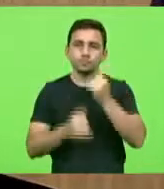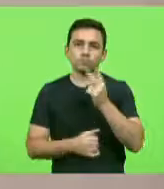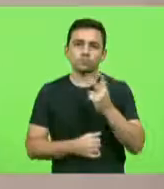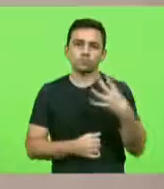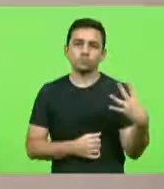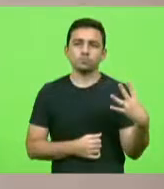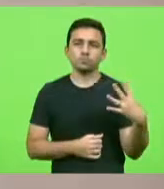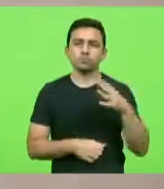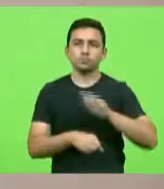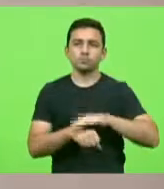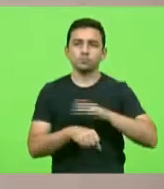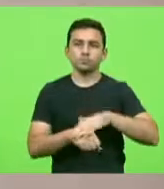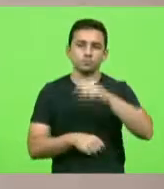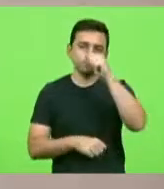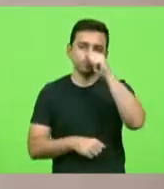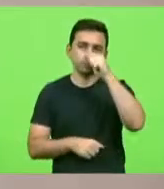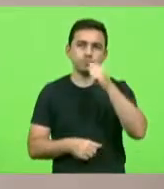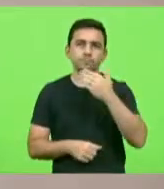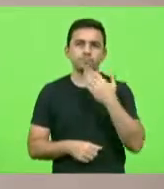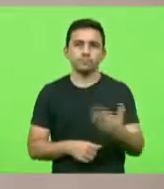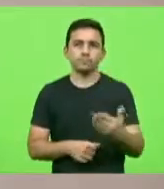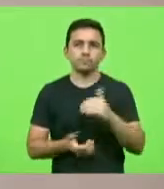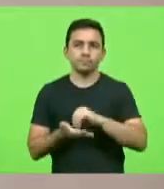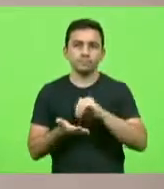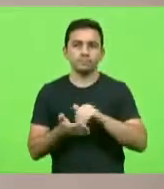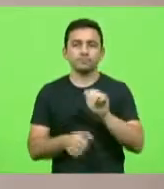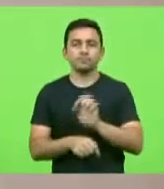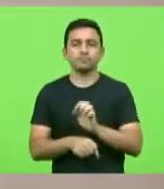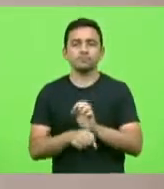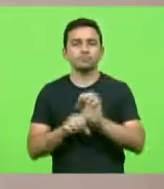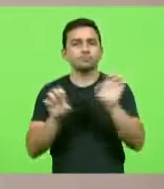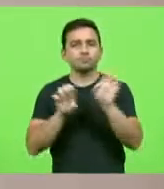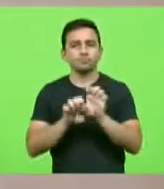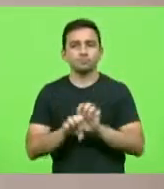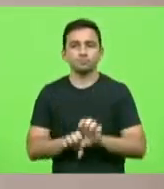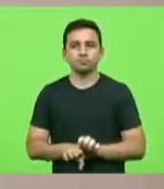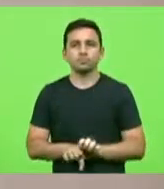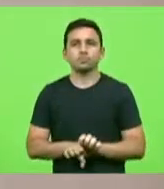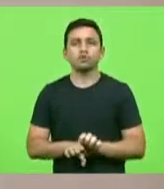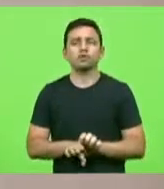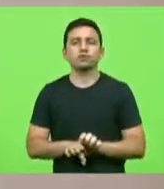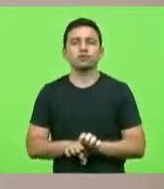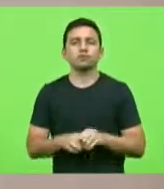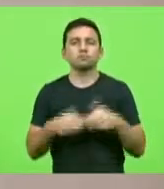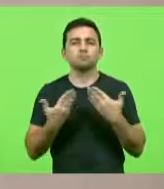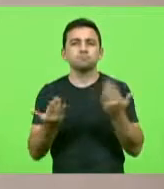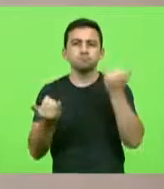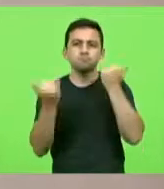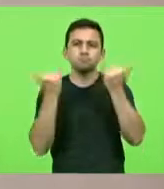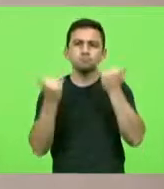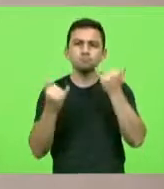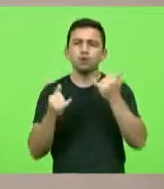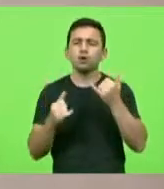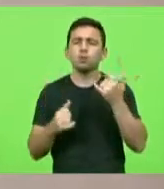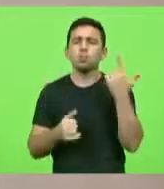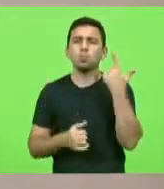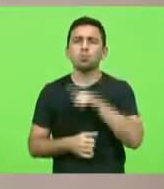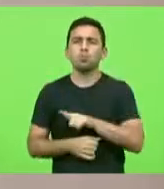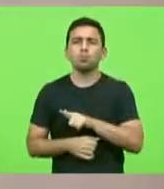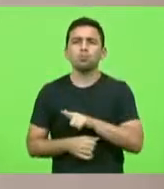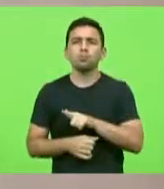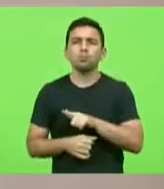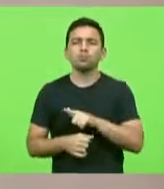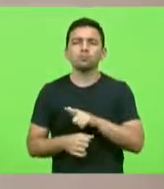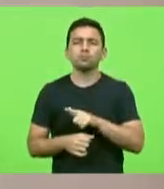224, autor deputado João Amin, solicitando ao secretário de Estado da Infraestrutura informações acerca da contemplação da